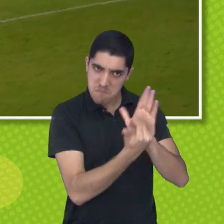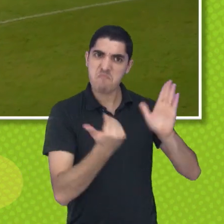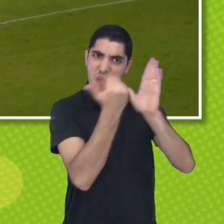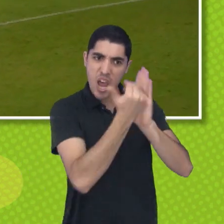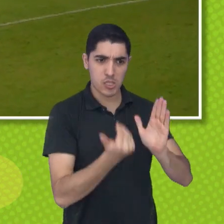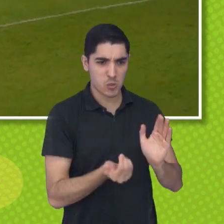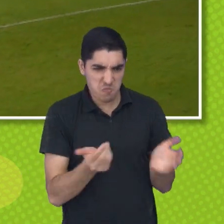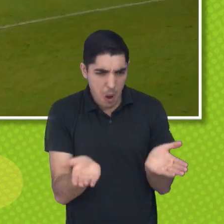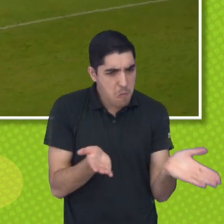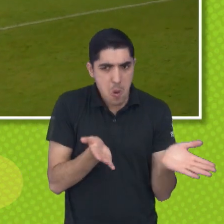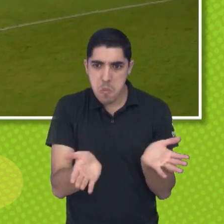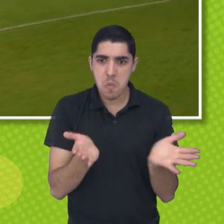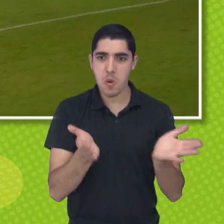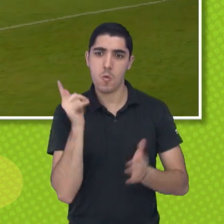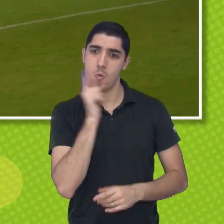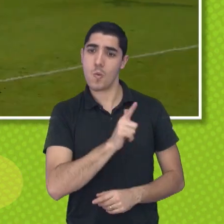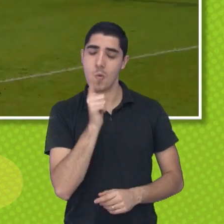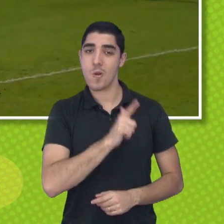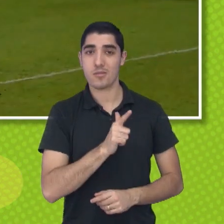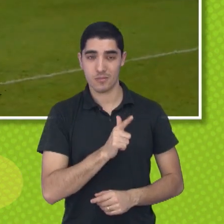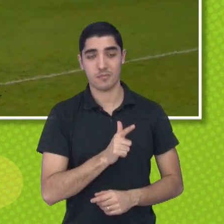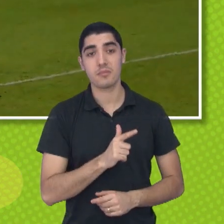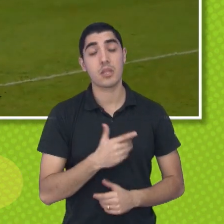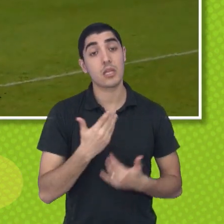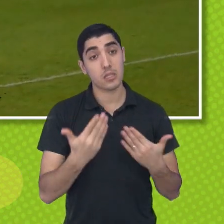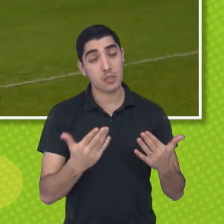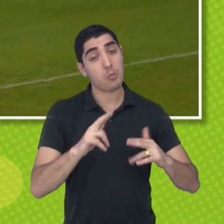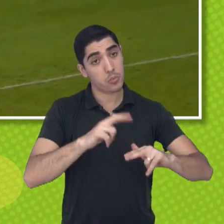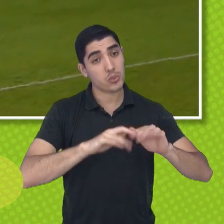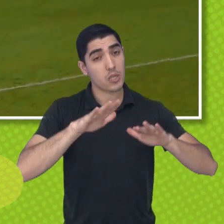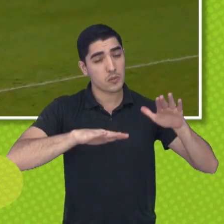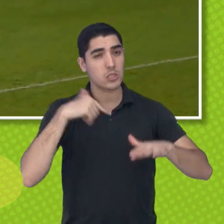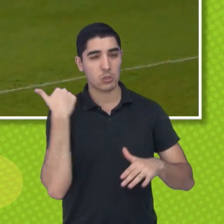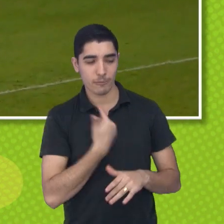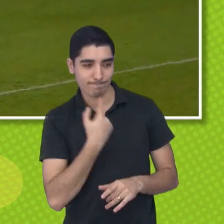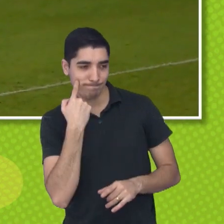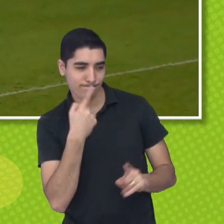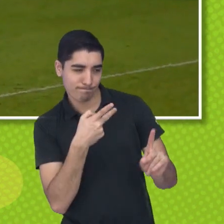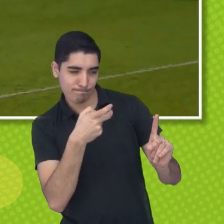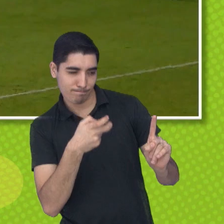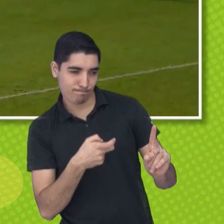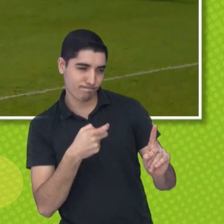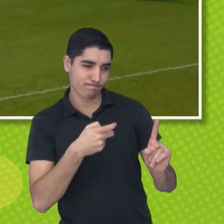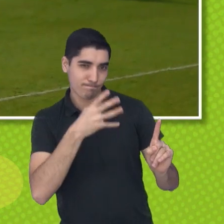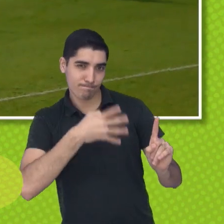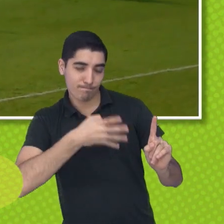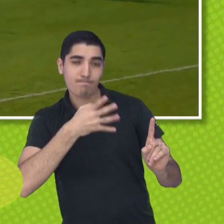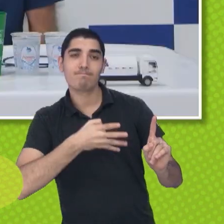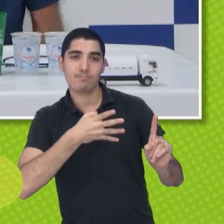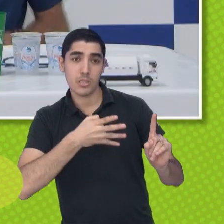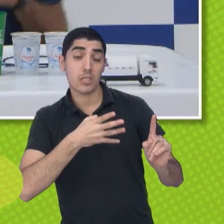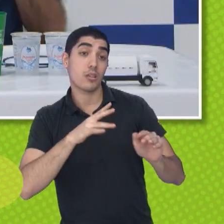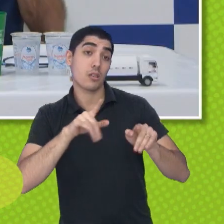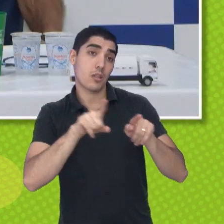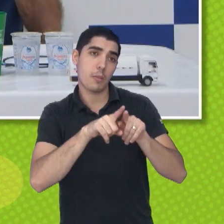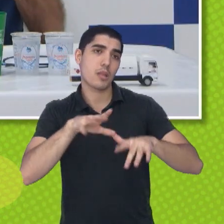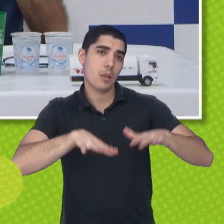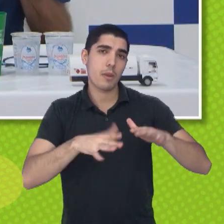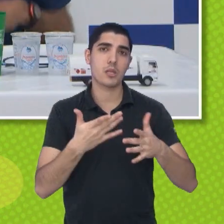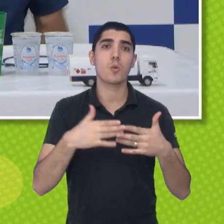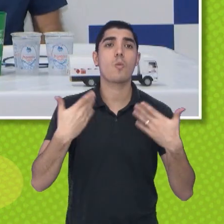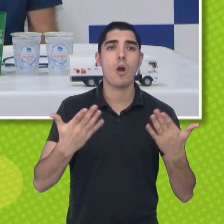essa as razões pelas quais as coisas às vezes relutam em acontecer. E aí tem relacionamento de time,